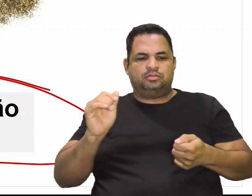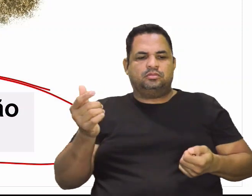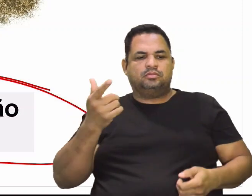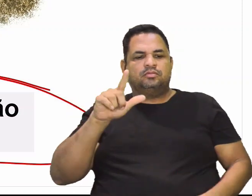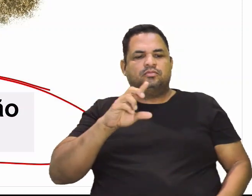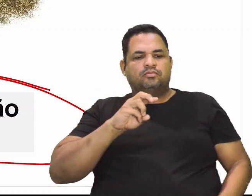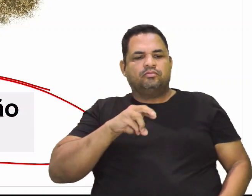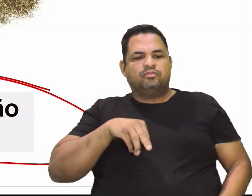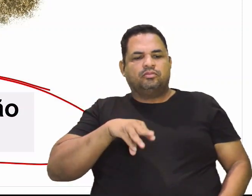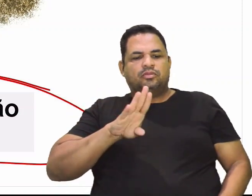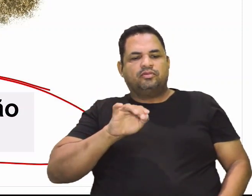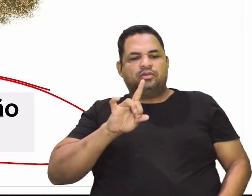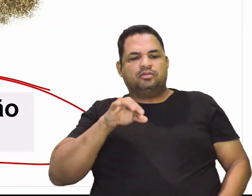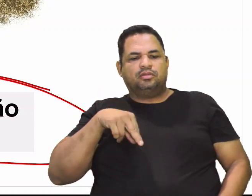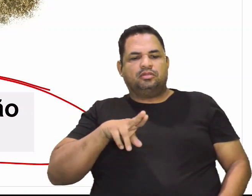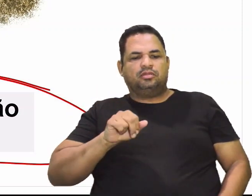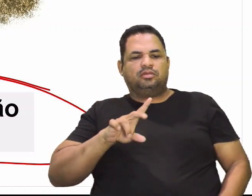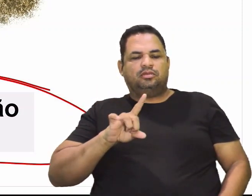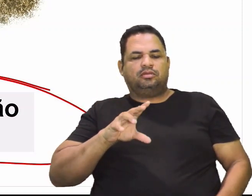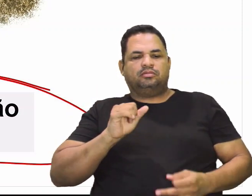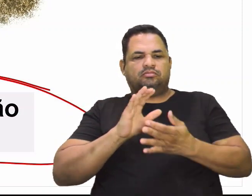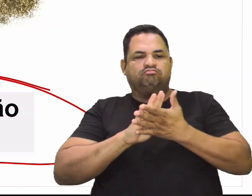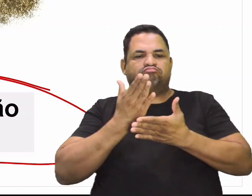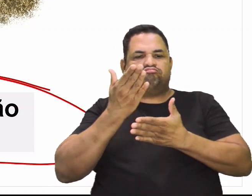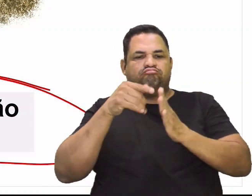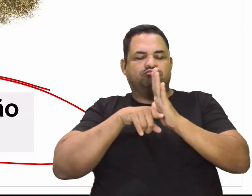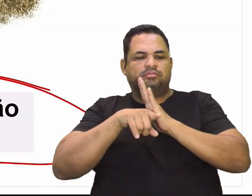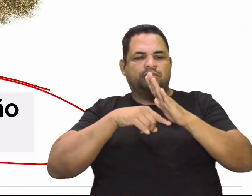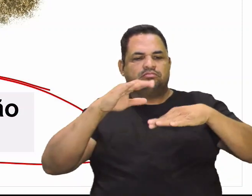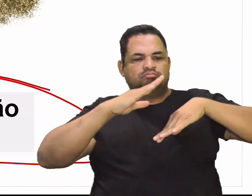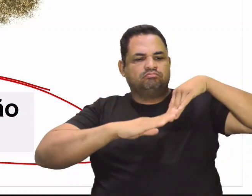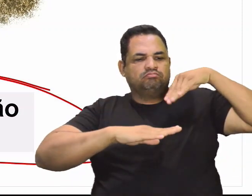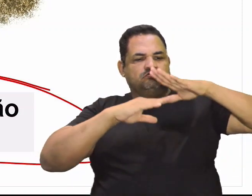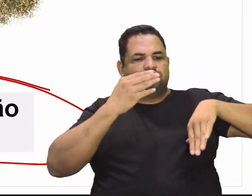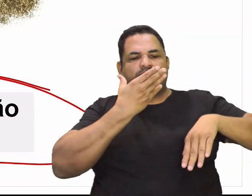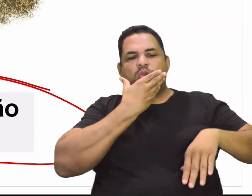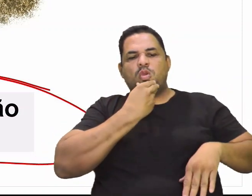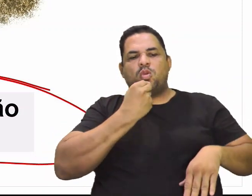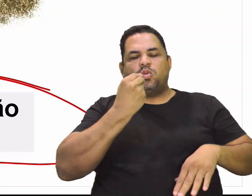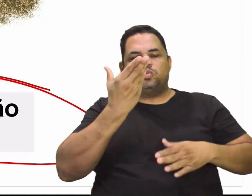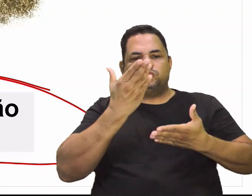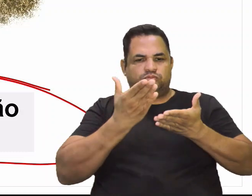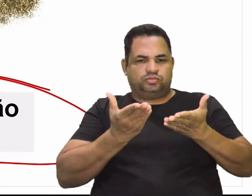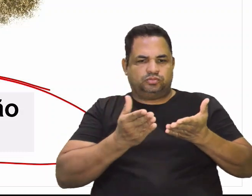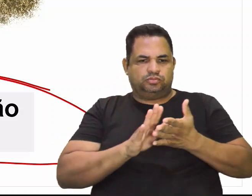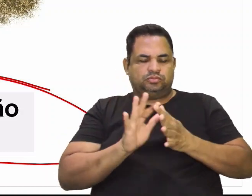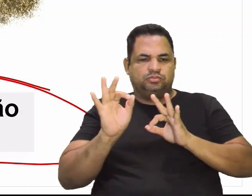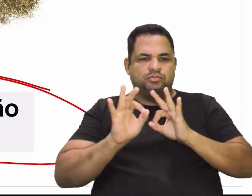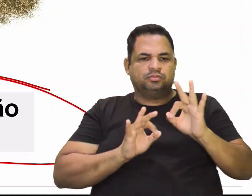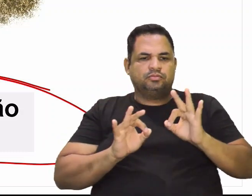grande estudioso desse fóssil. Inclusive, ele conseguiu